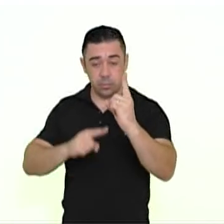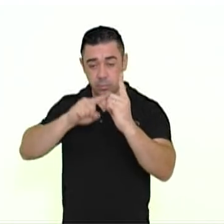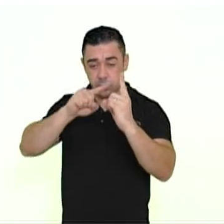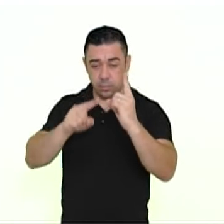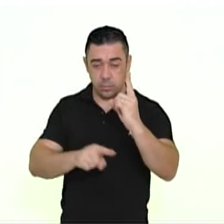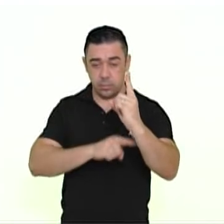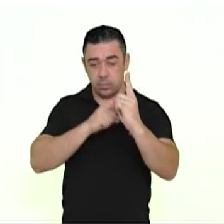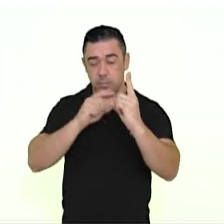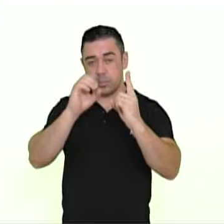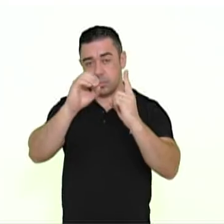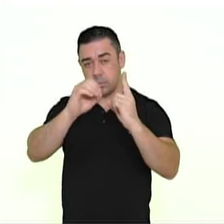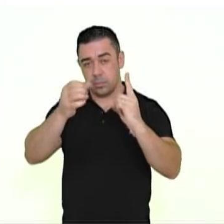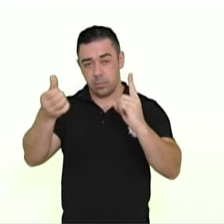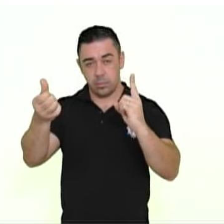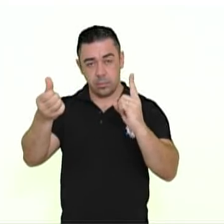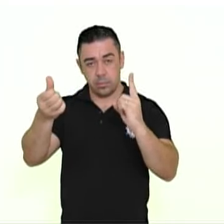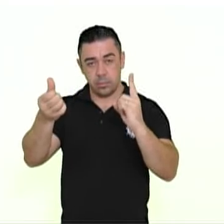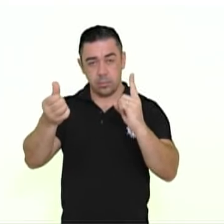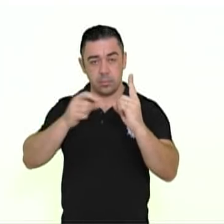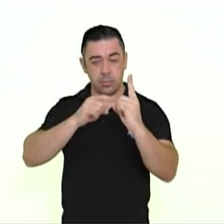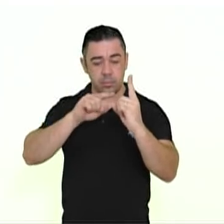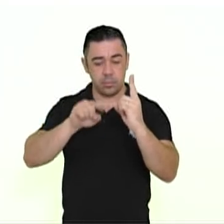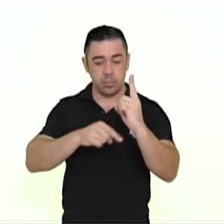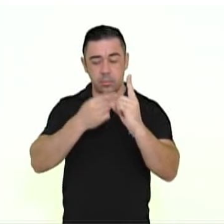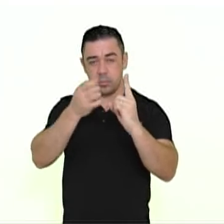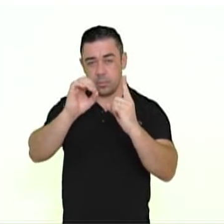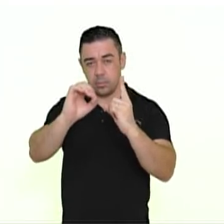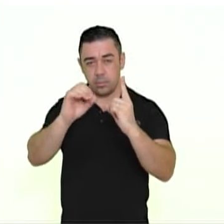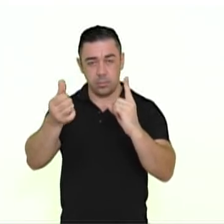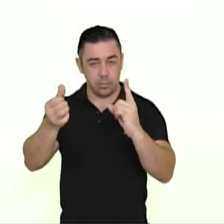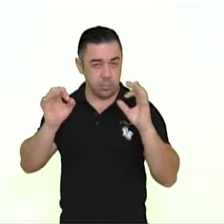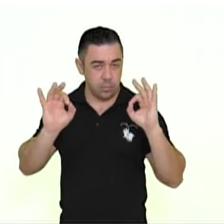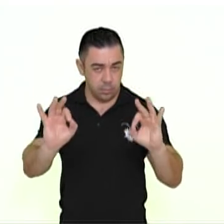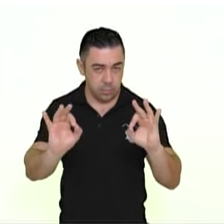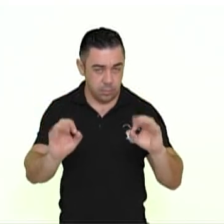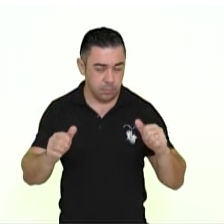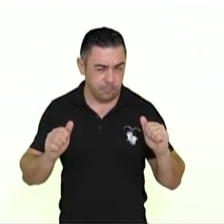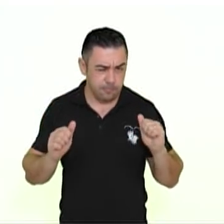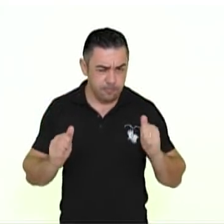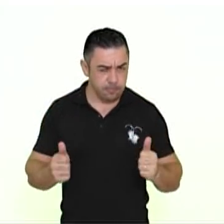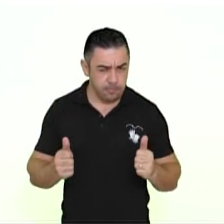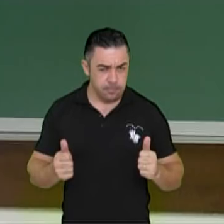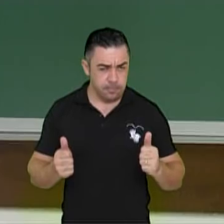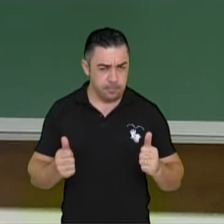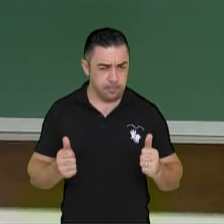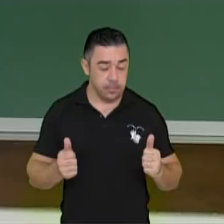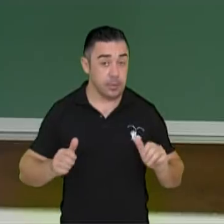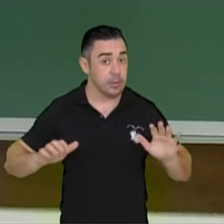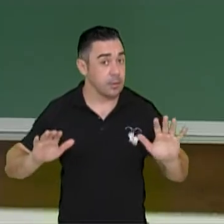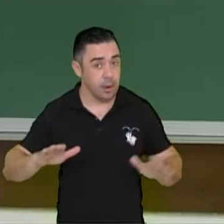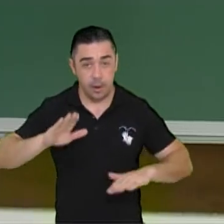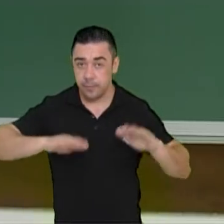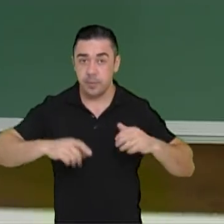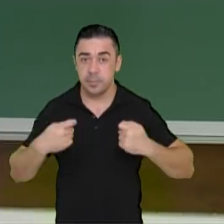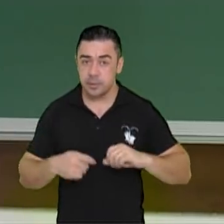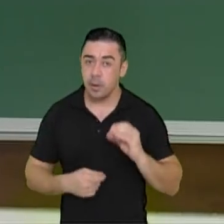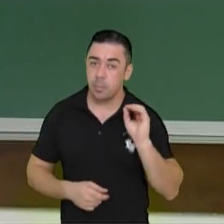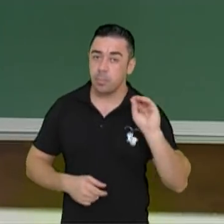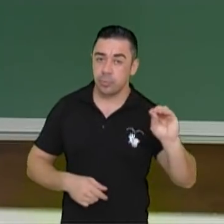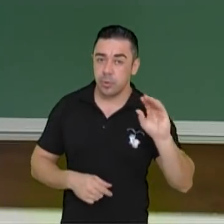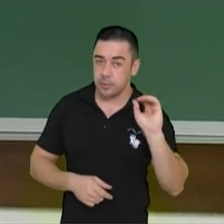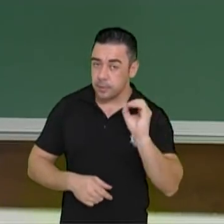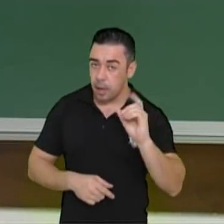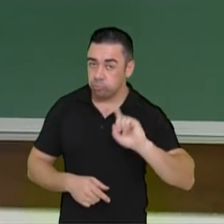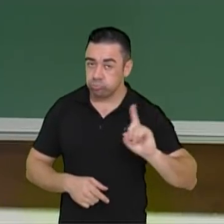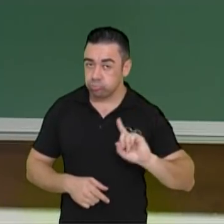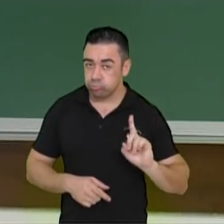o 0. Então, 106% é igual a 1,06. Então, nem sempre você precisa completar